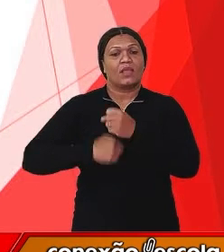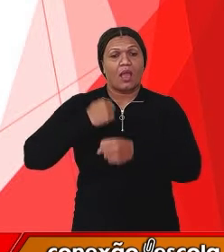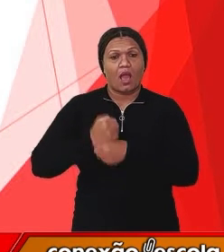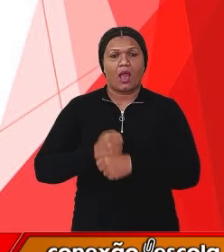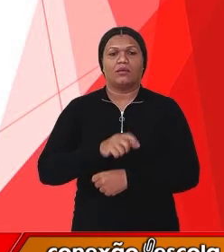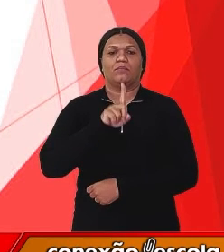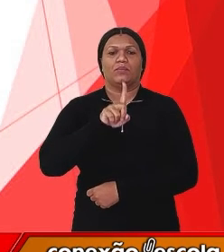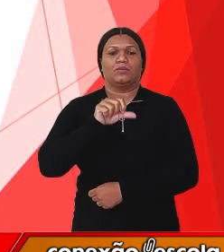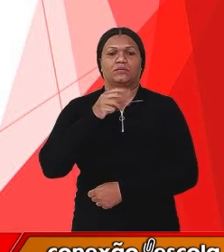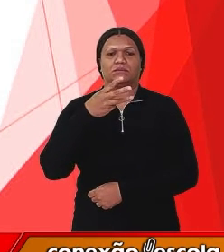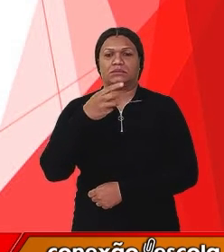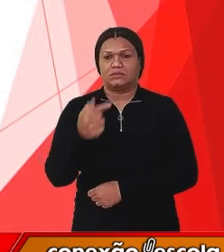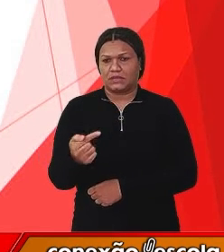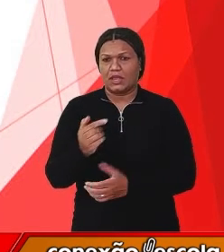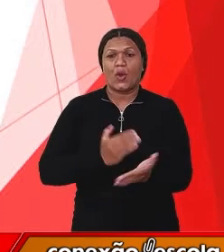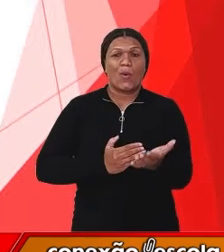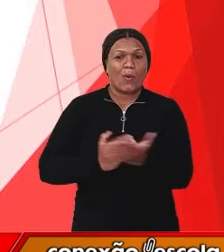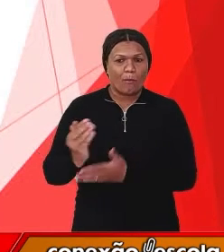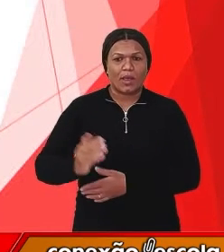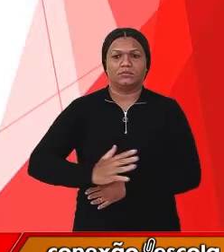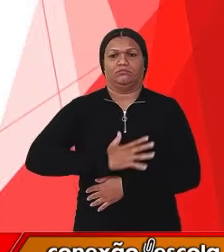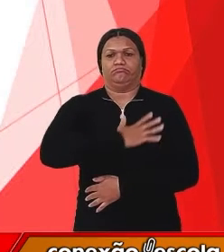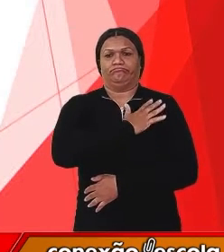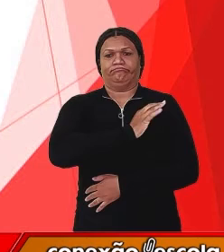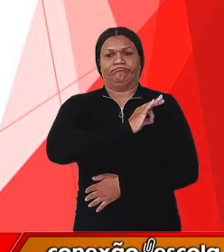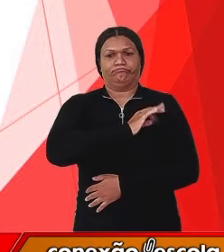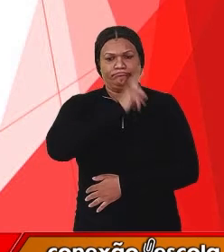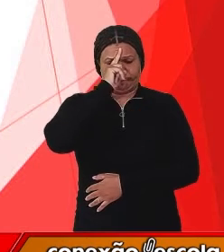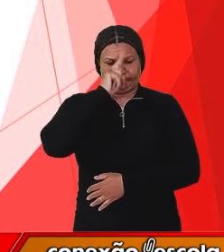assim a ditadura do Estado Novo.